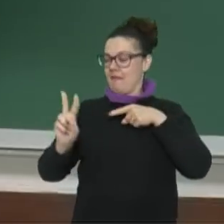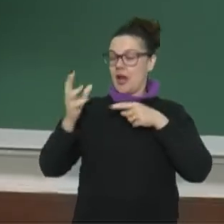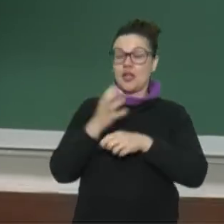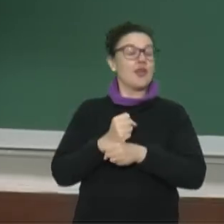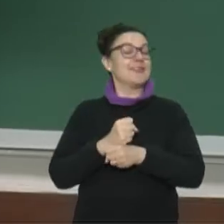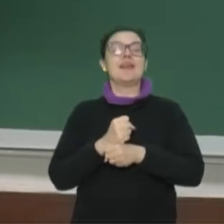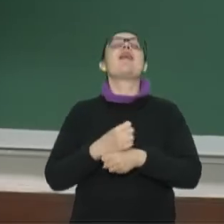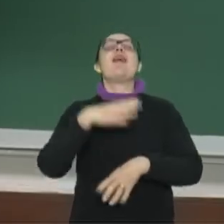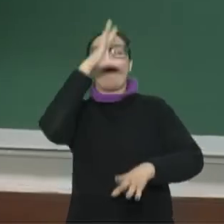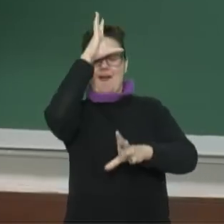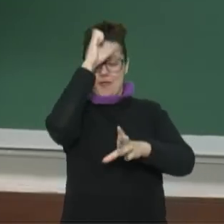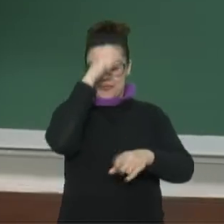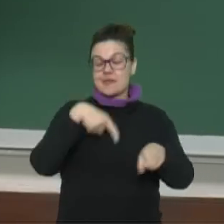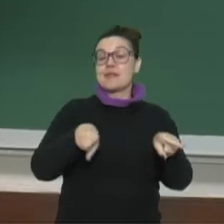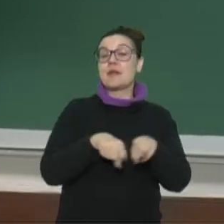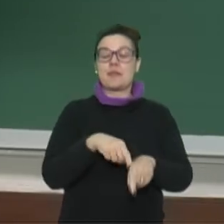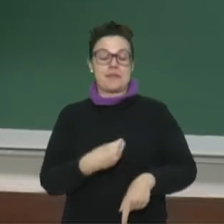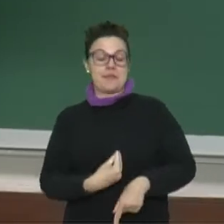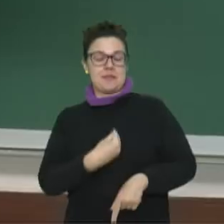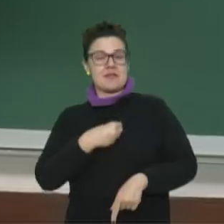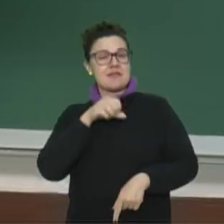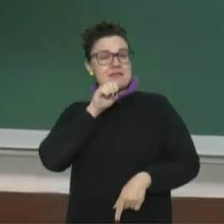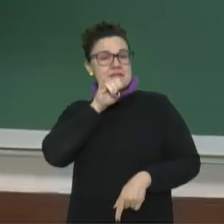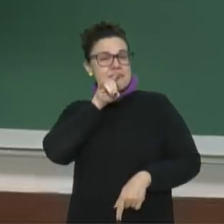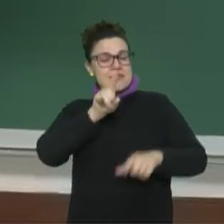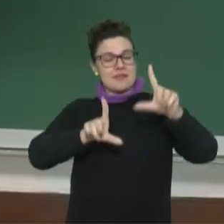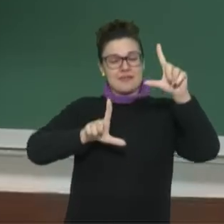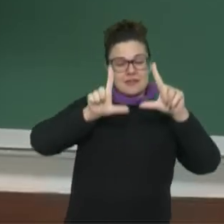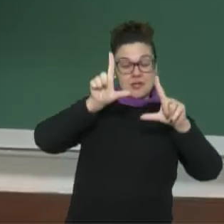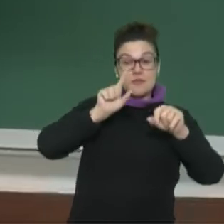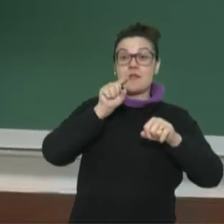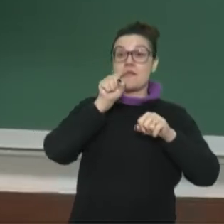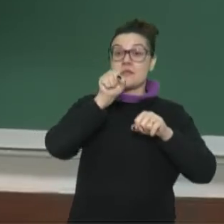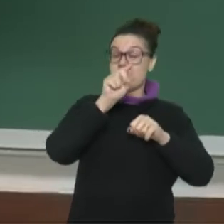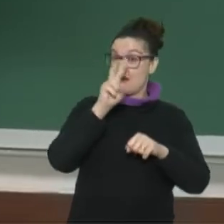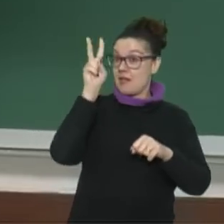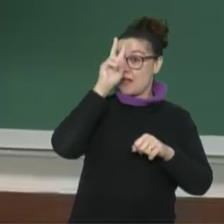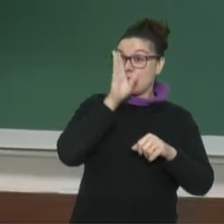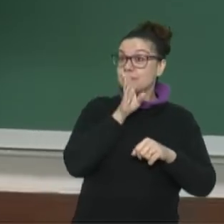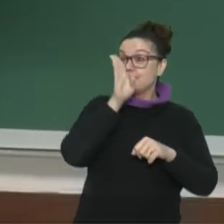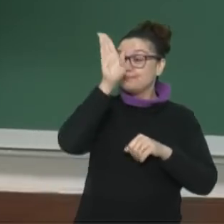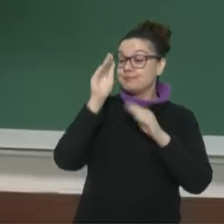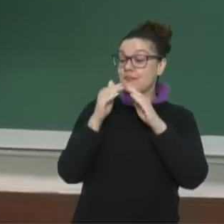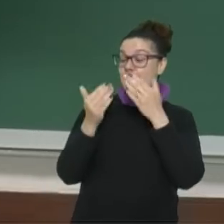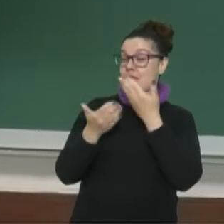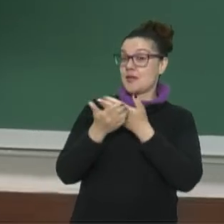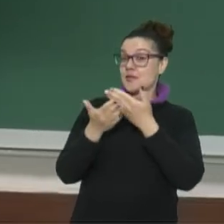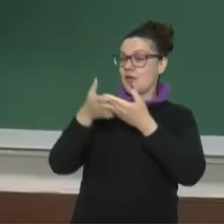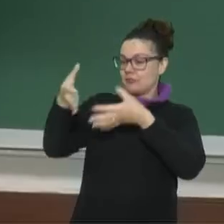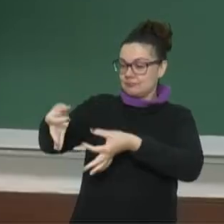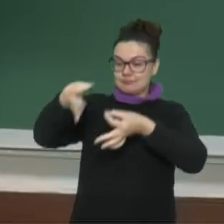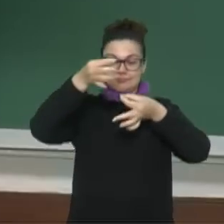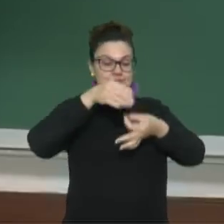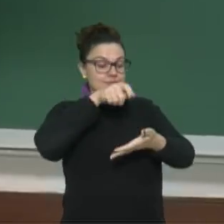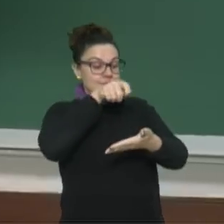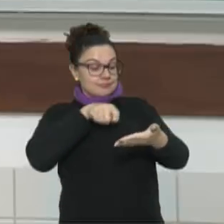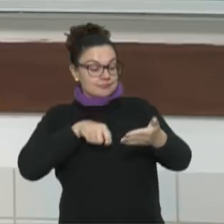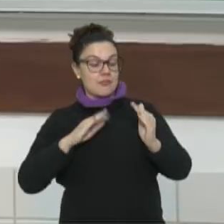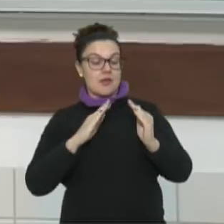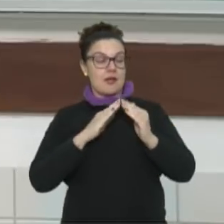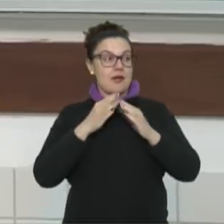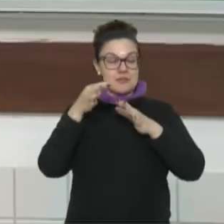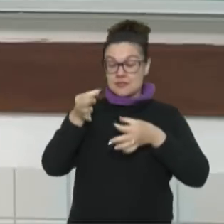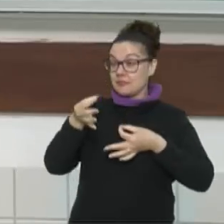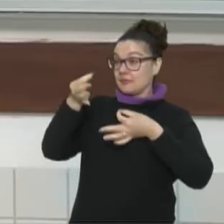E presença. E quem está assistindo pela televisão, lembrar de pegar as atividades no colégio e devolver, né? Lembrando que